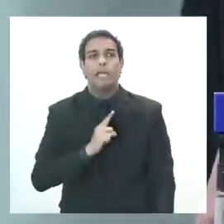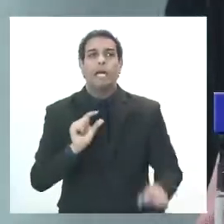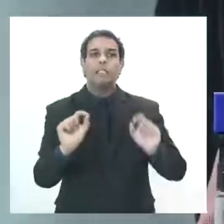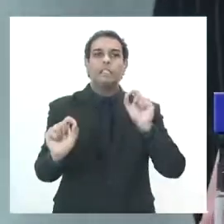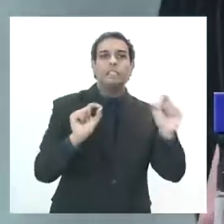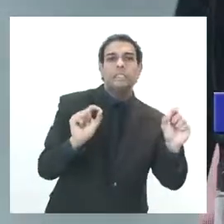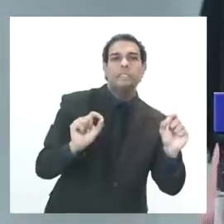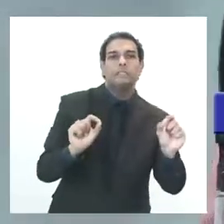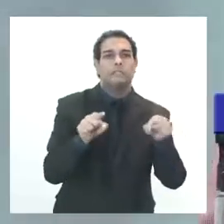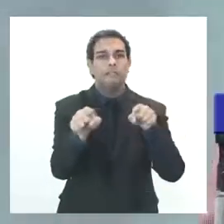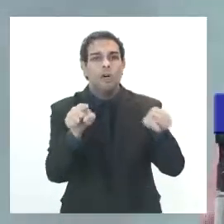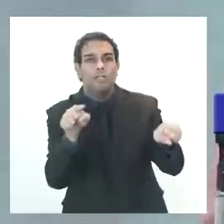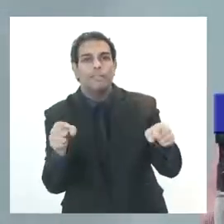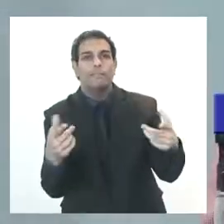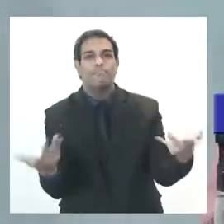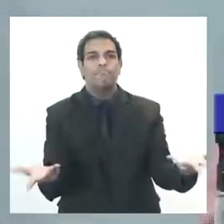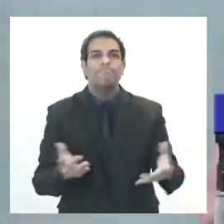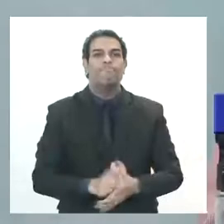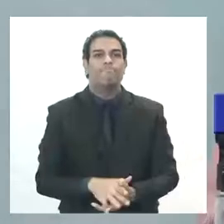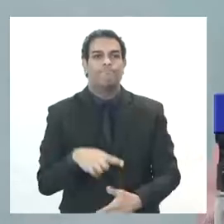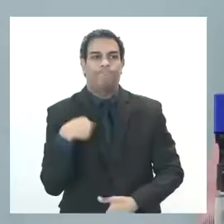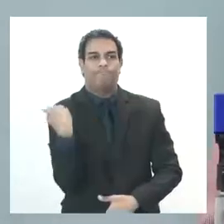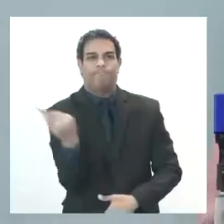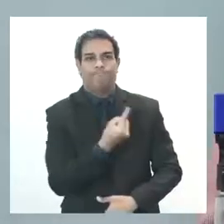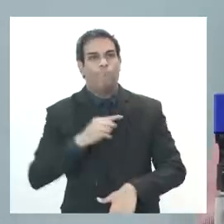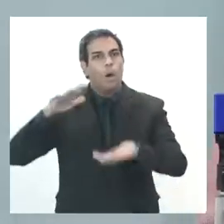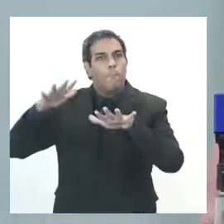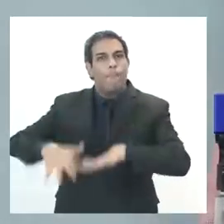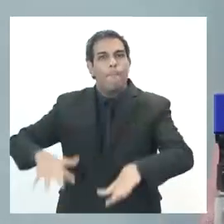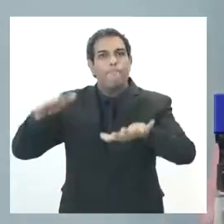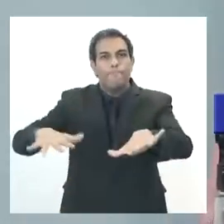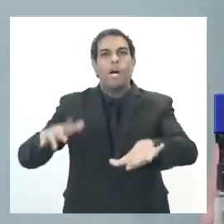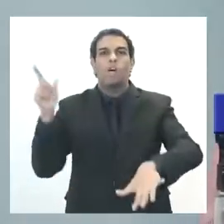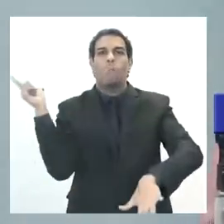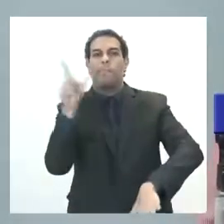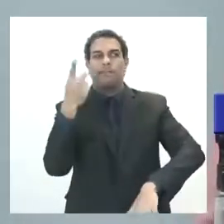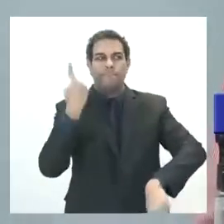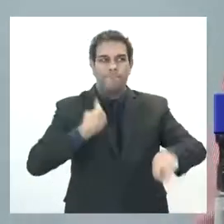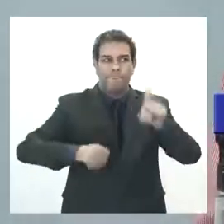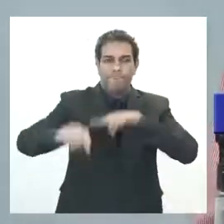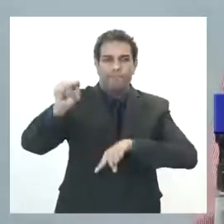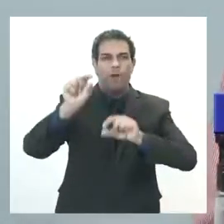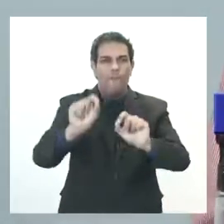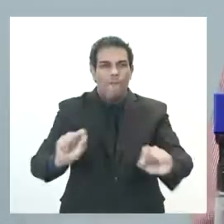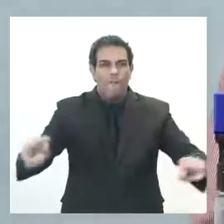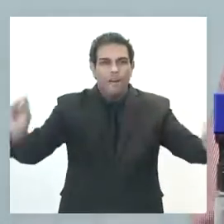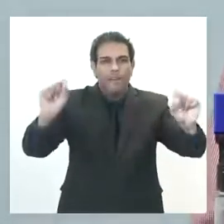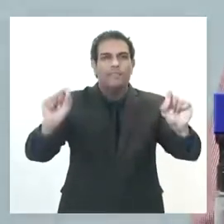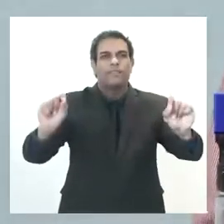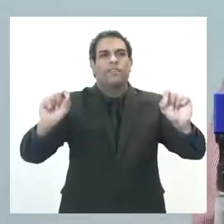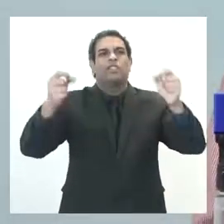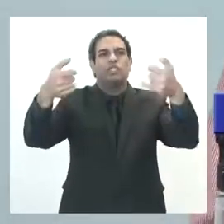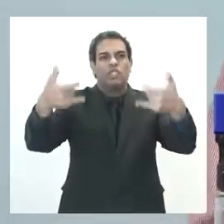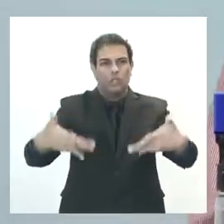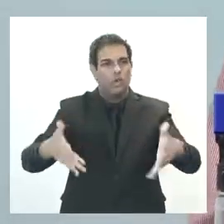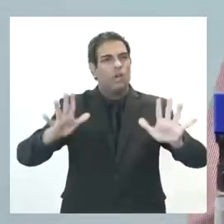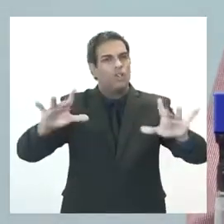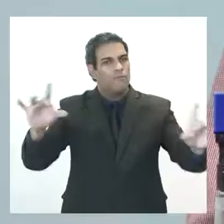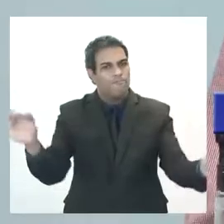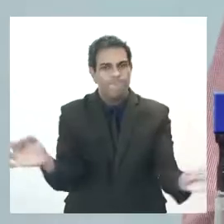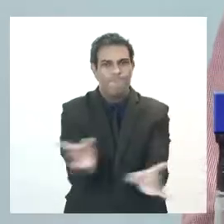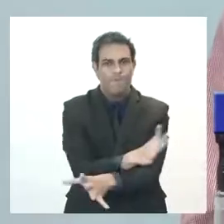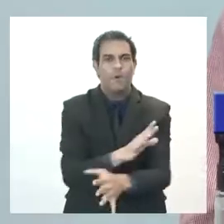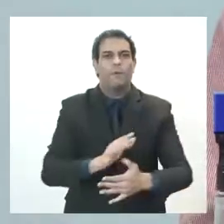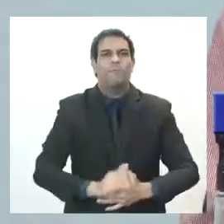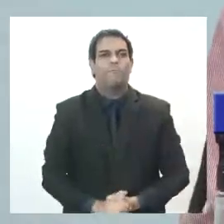então companheiros temos que ir para rua não tem outros leites como companheiro falou agora é